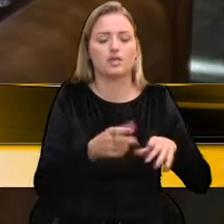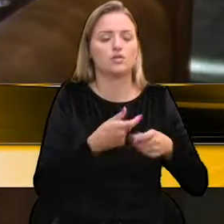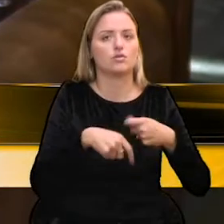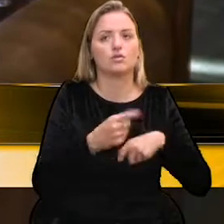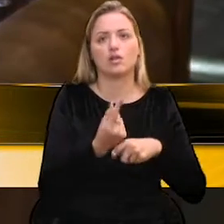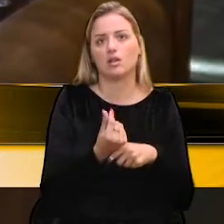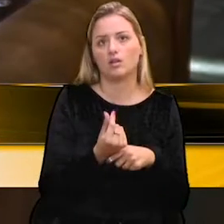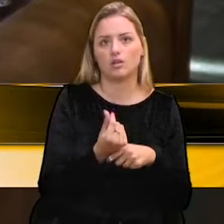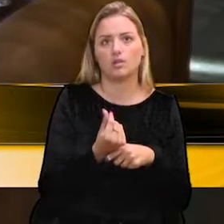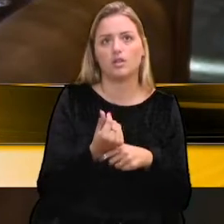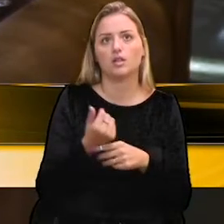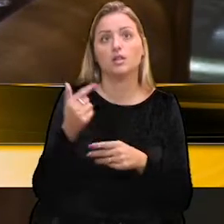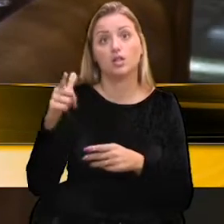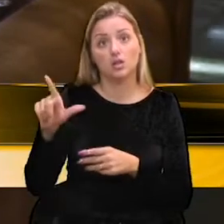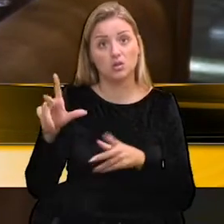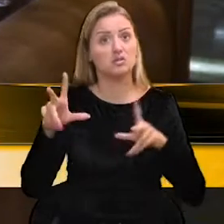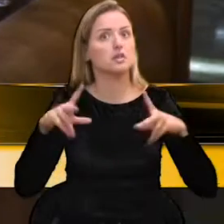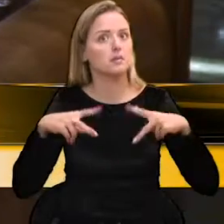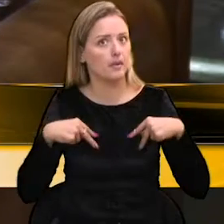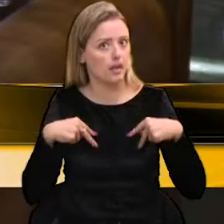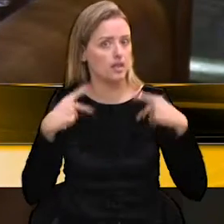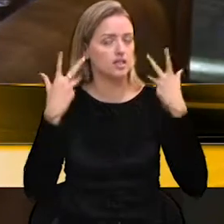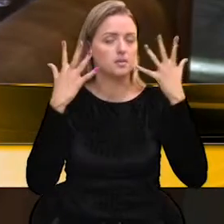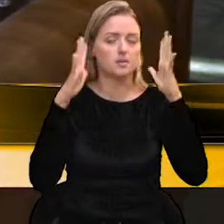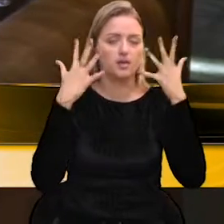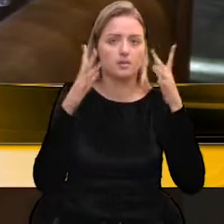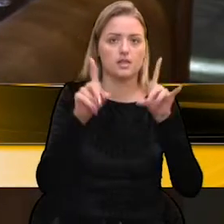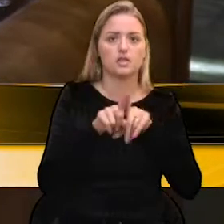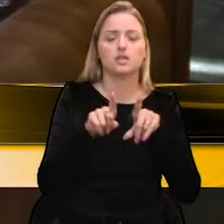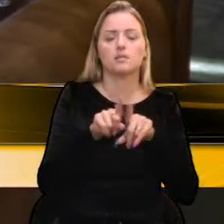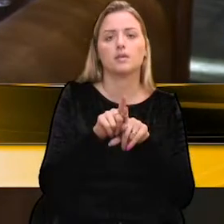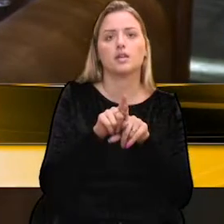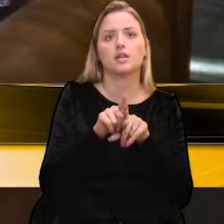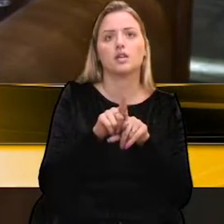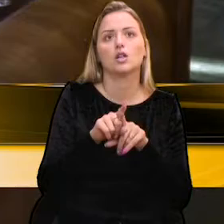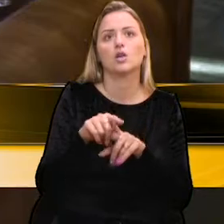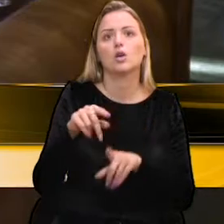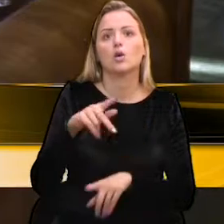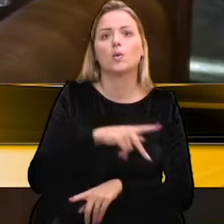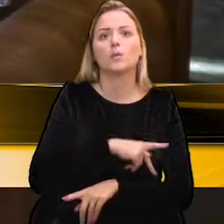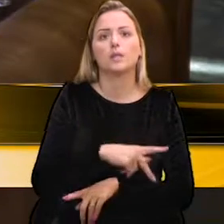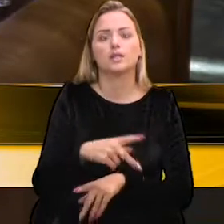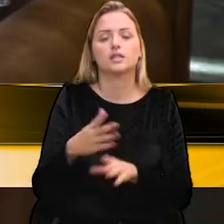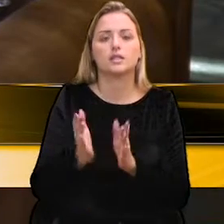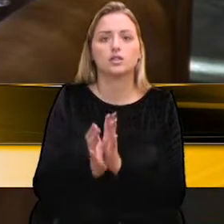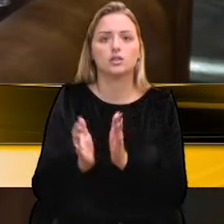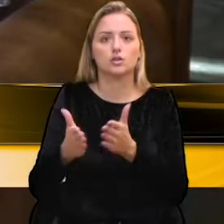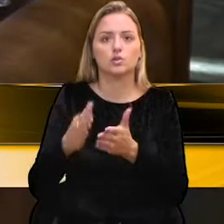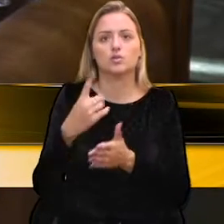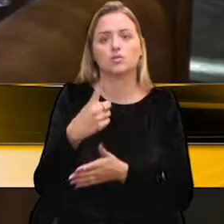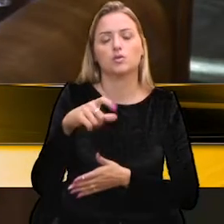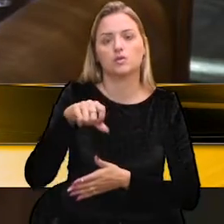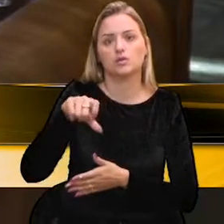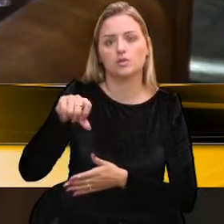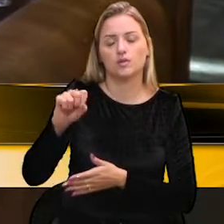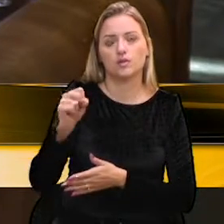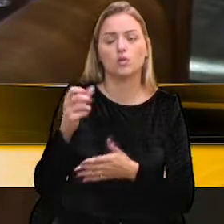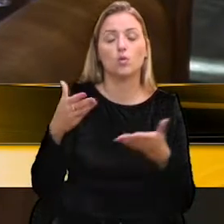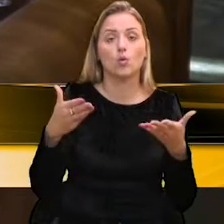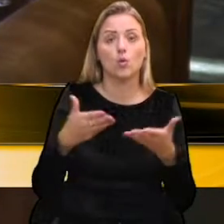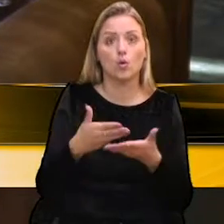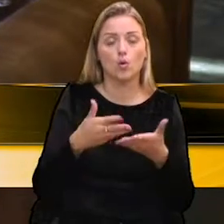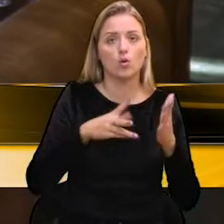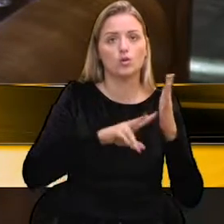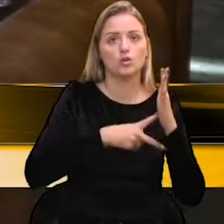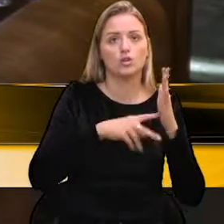economia. E outro que merece elogios justamente é o antigo presidente da comissão de 98, hoje dirigente